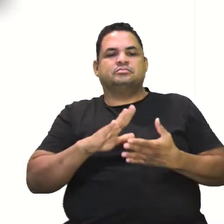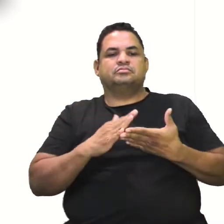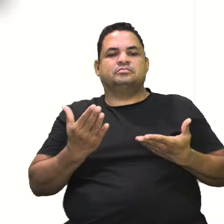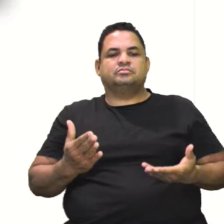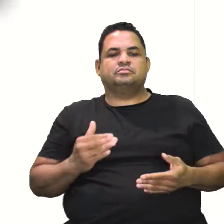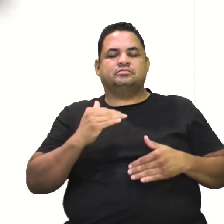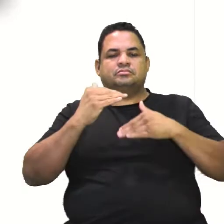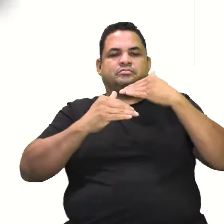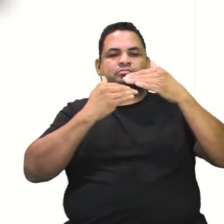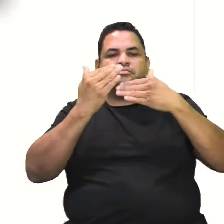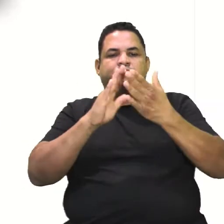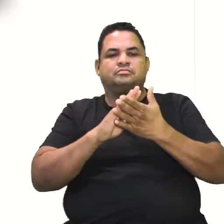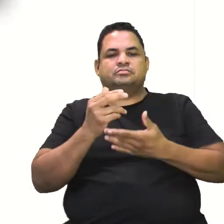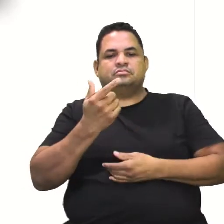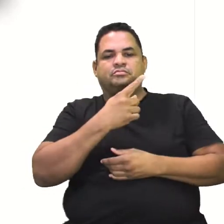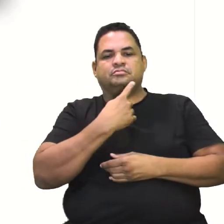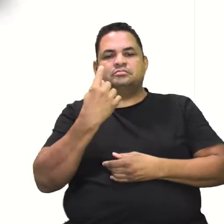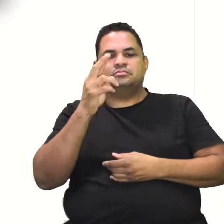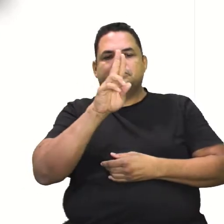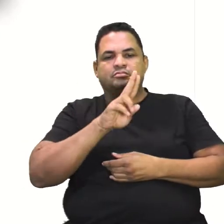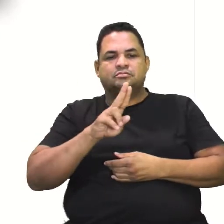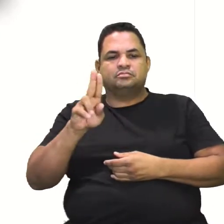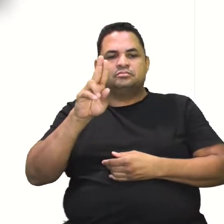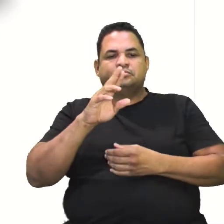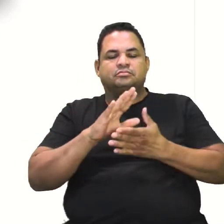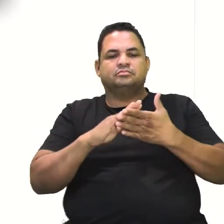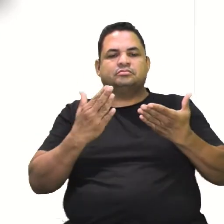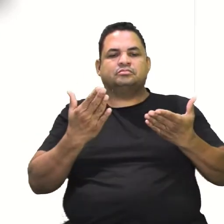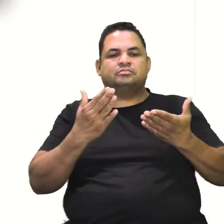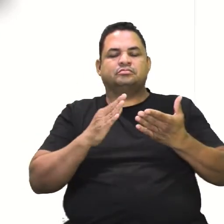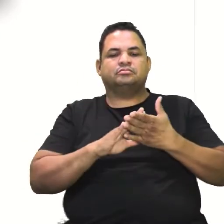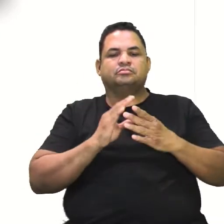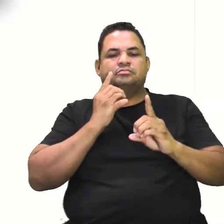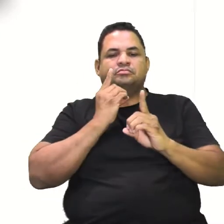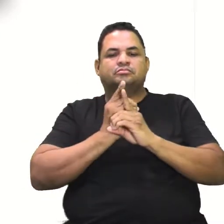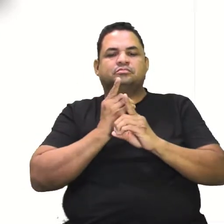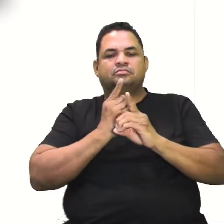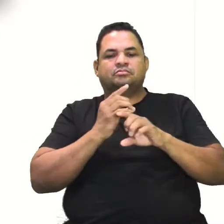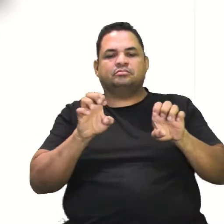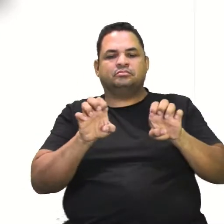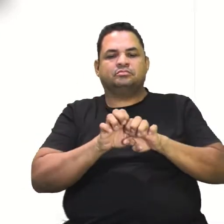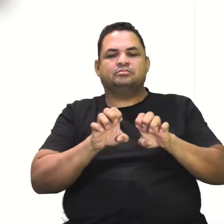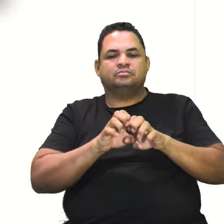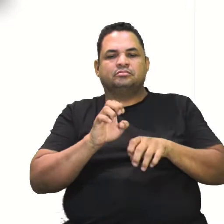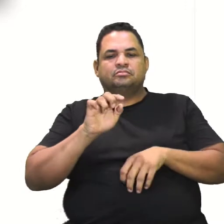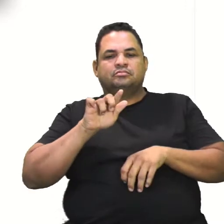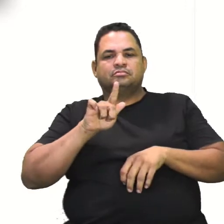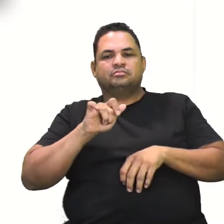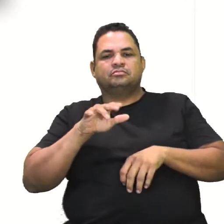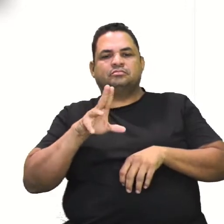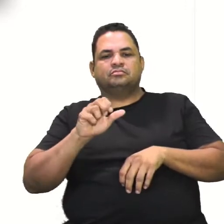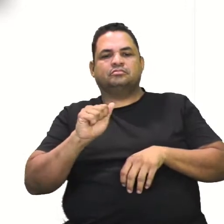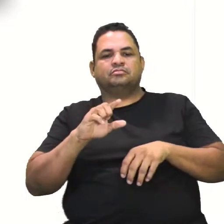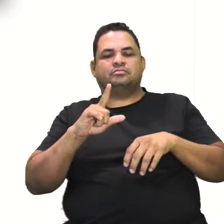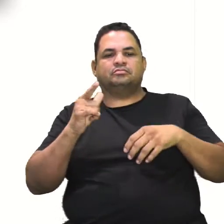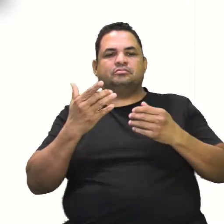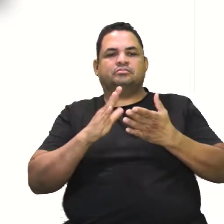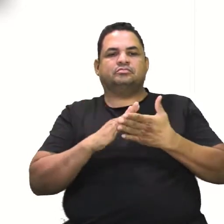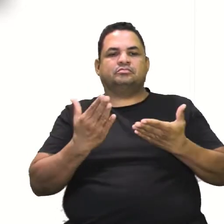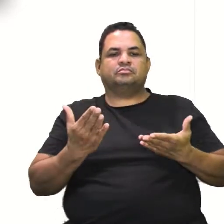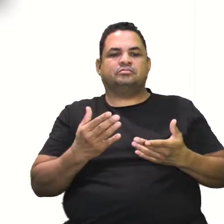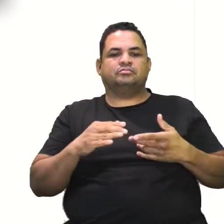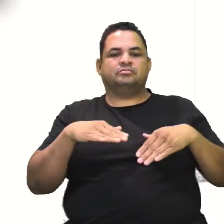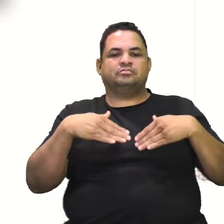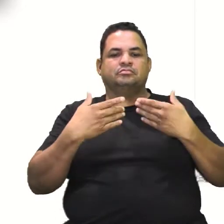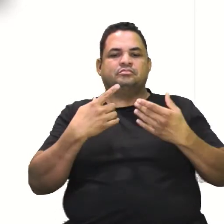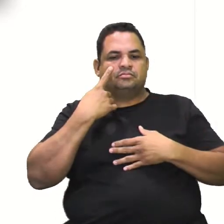da reduzida. Então, se a gente aplicar o chuveirinho na reduzida, a gente encontra a equação geral. Ela é meio assim,